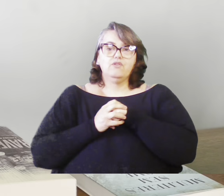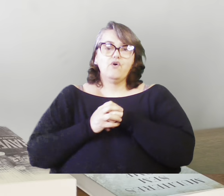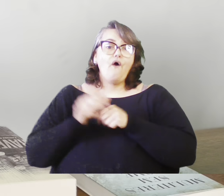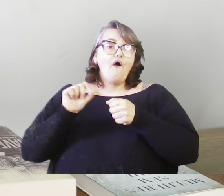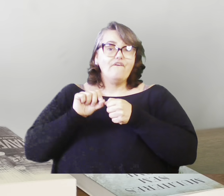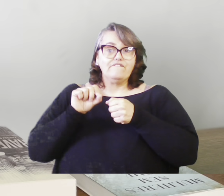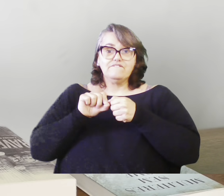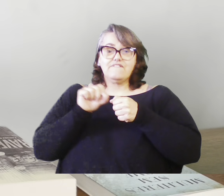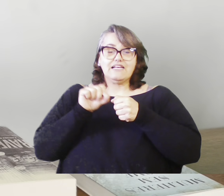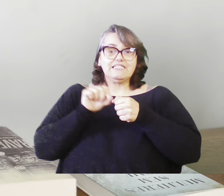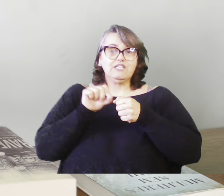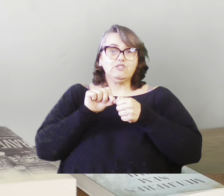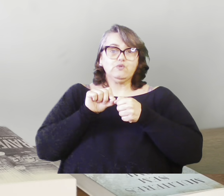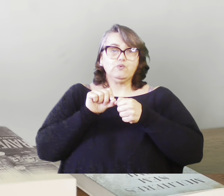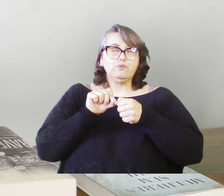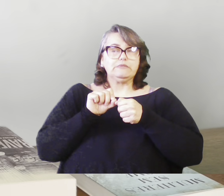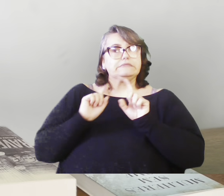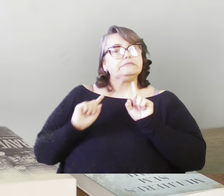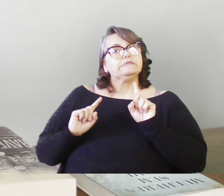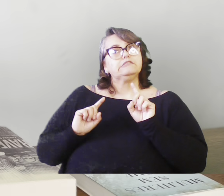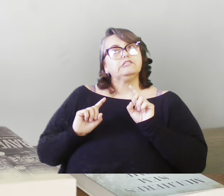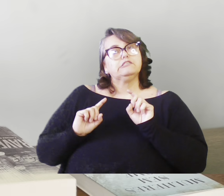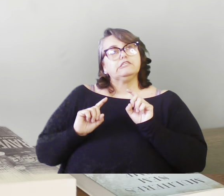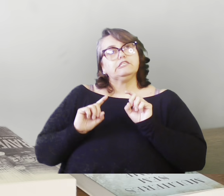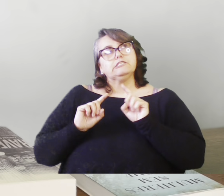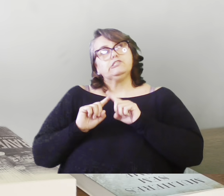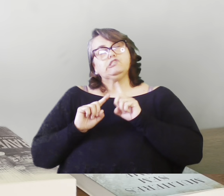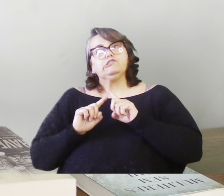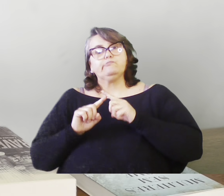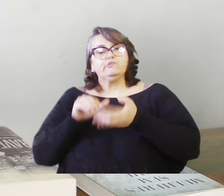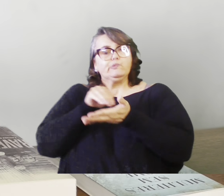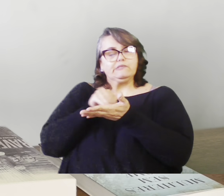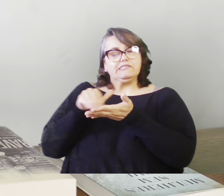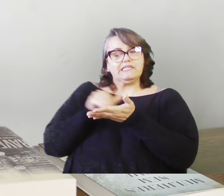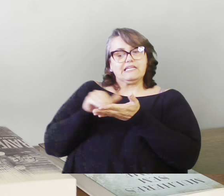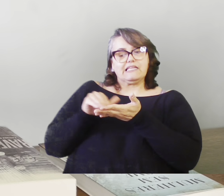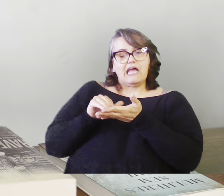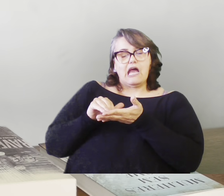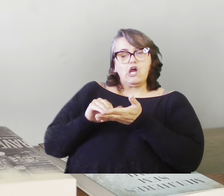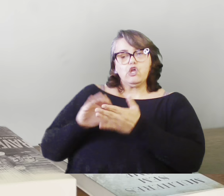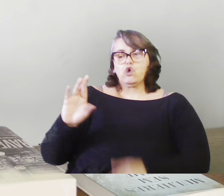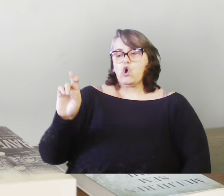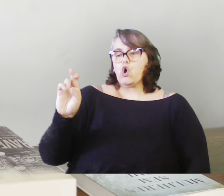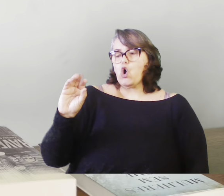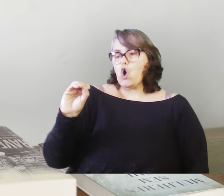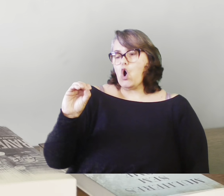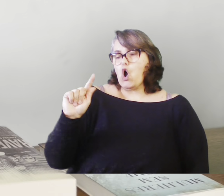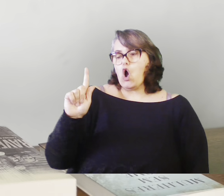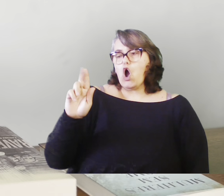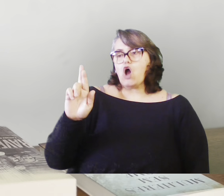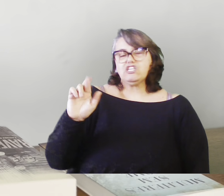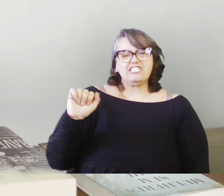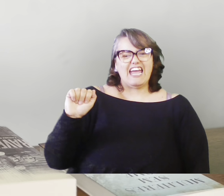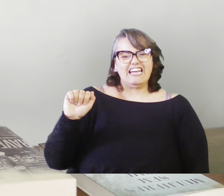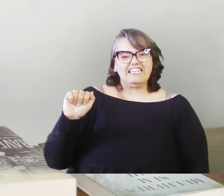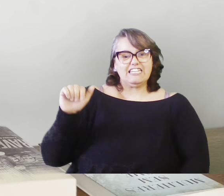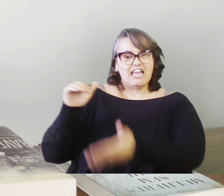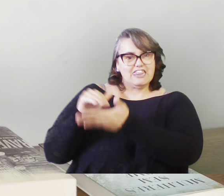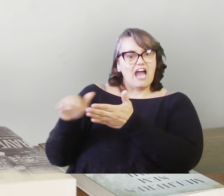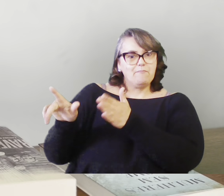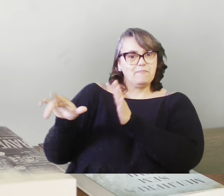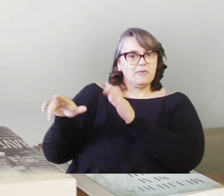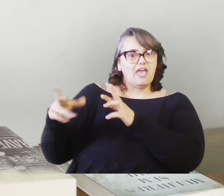consulado fazendo uma espécie de secretariado do Roger, que era o cônsul.